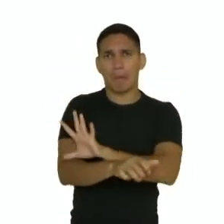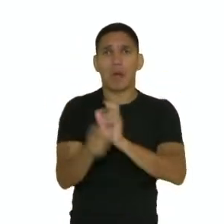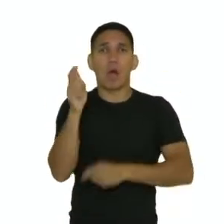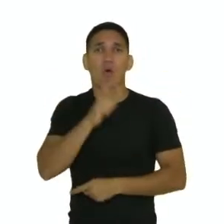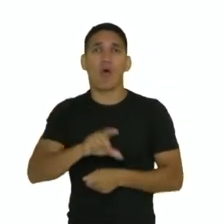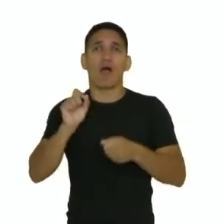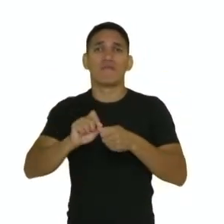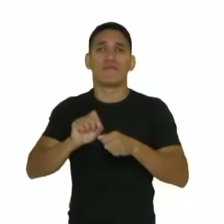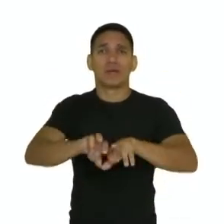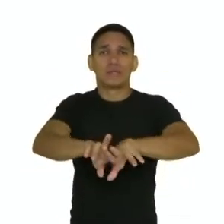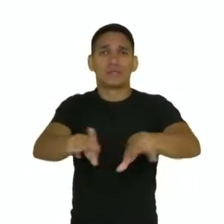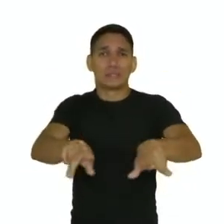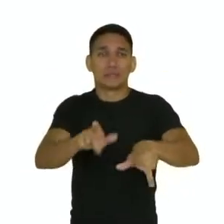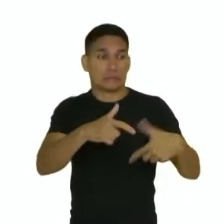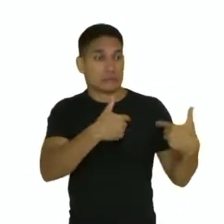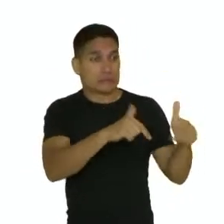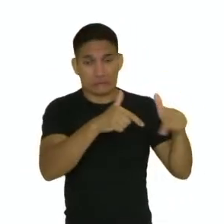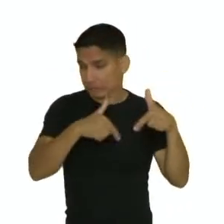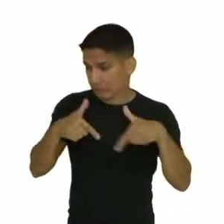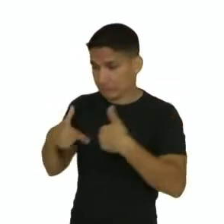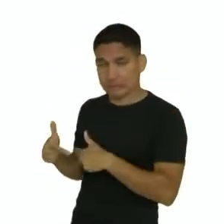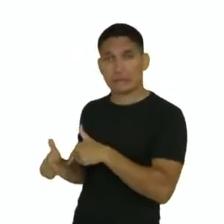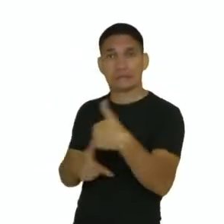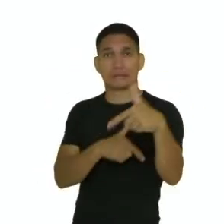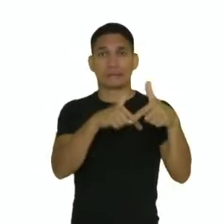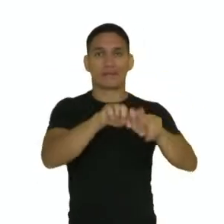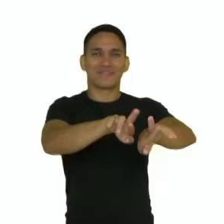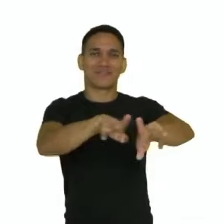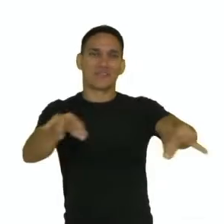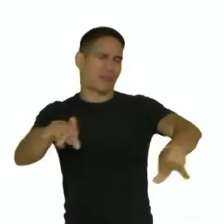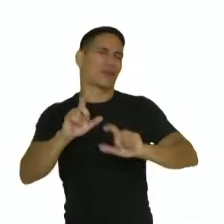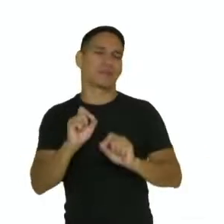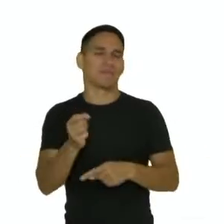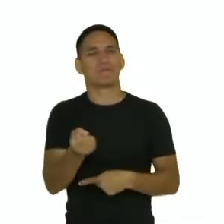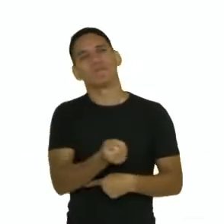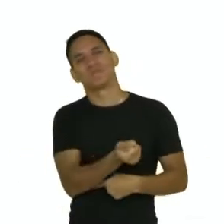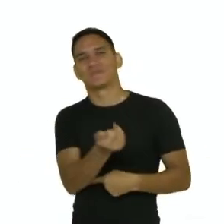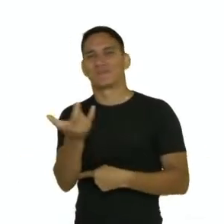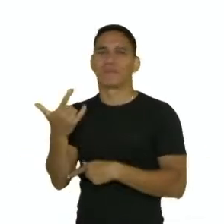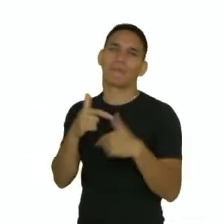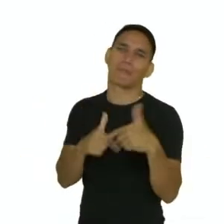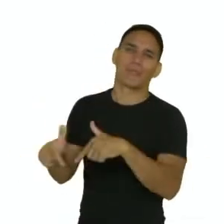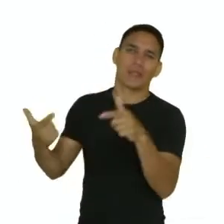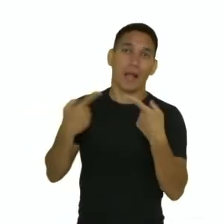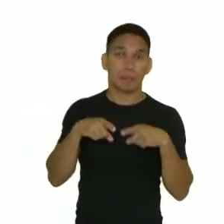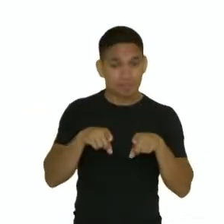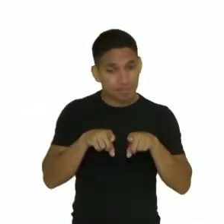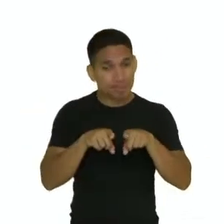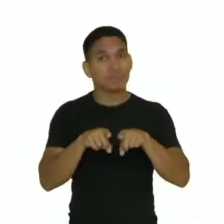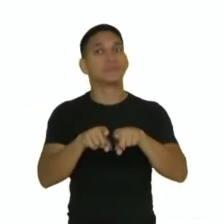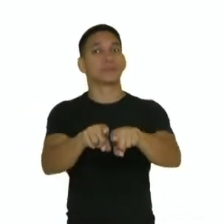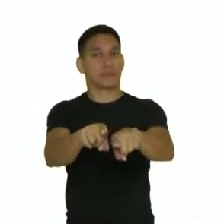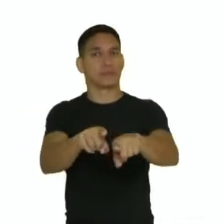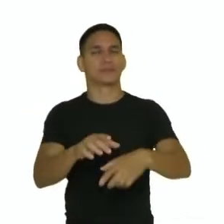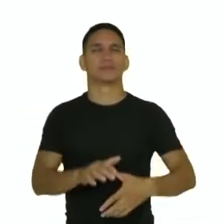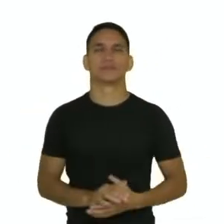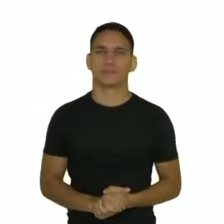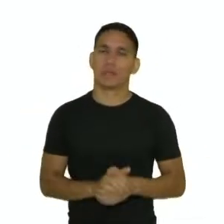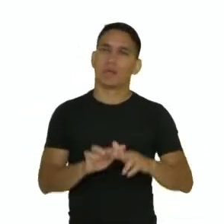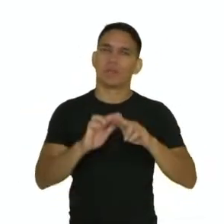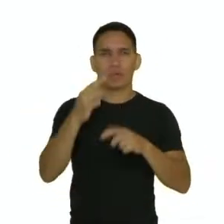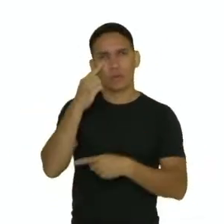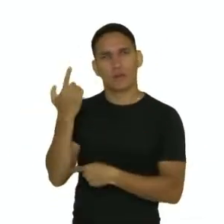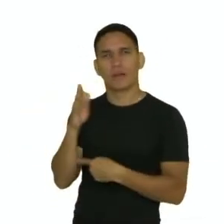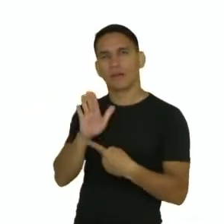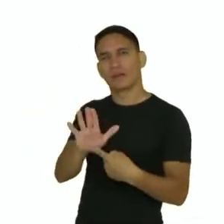conta aí de fazerem várias tarefas, multitarefas, simultaneamente, ao mesmo tempo, né? Então, vocês têm